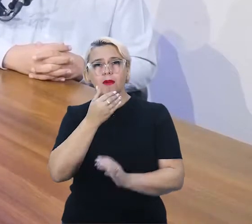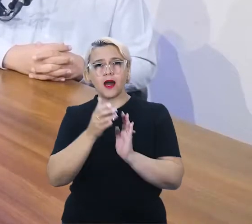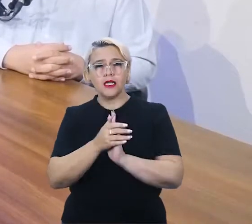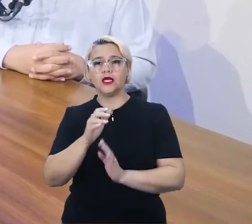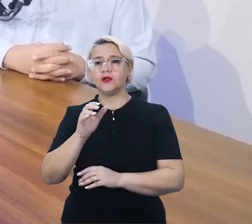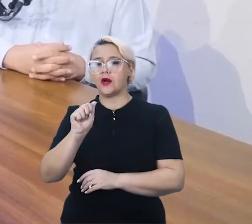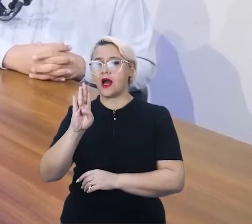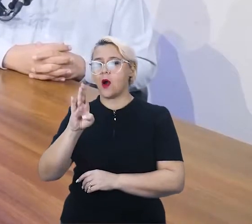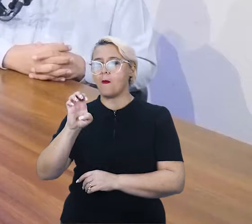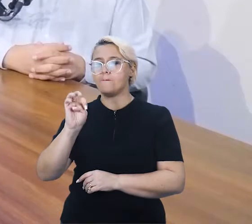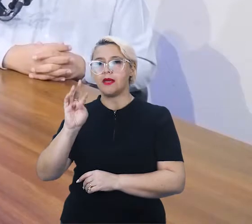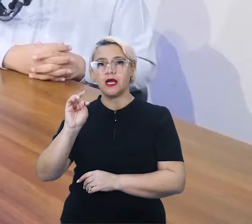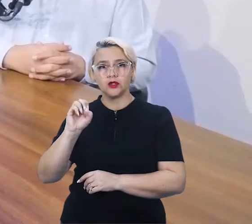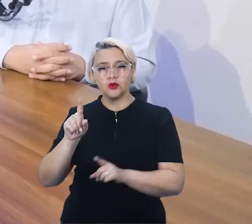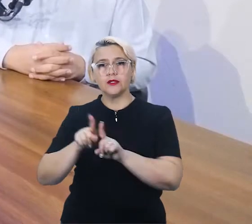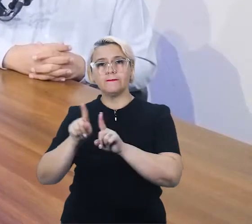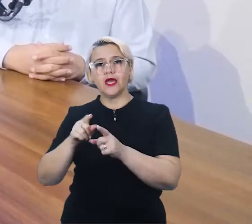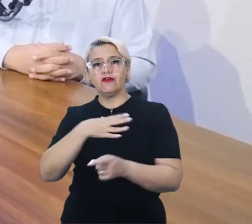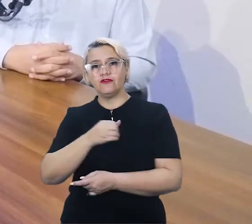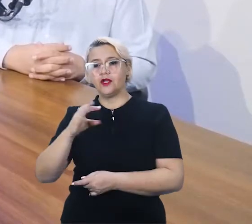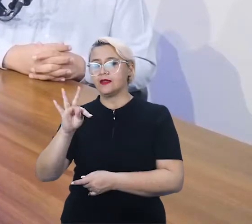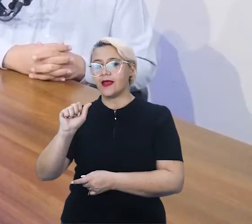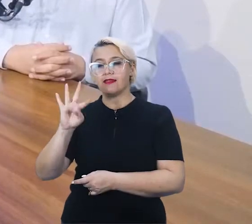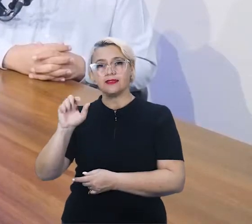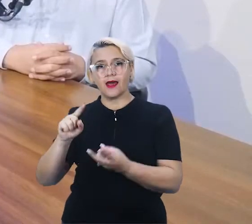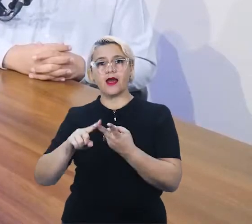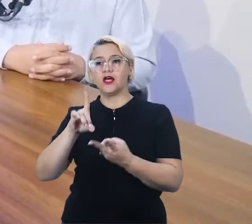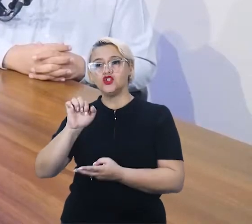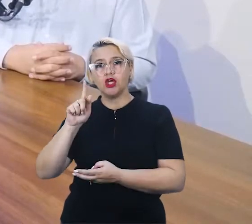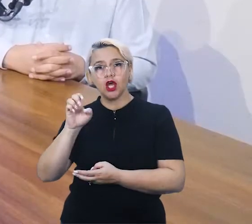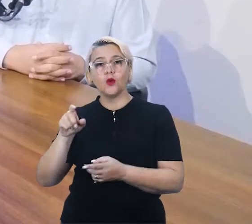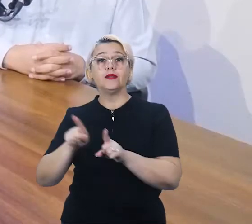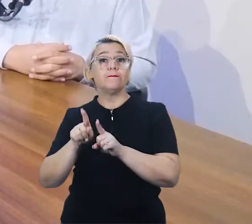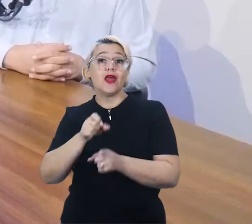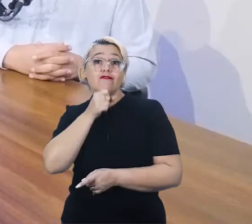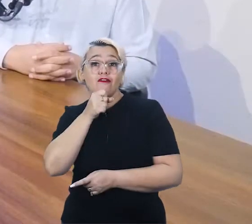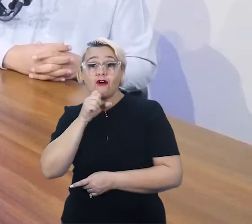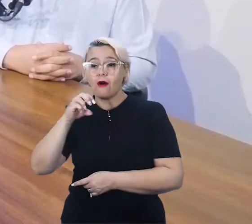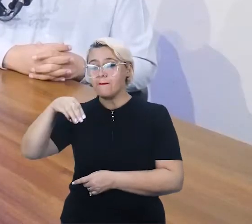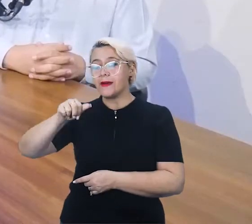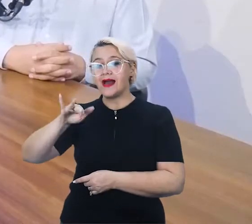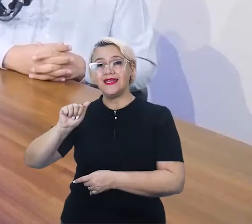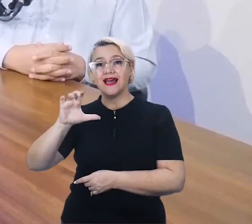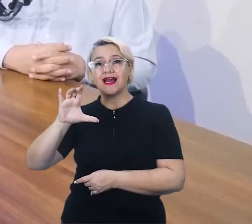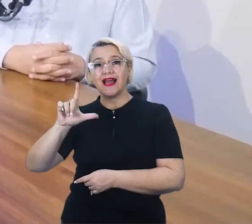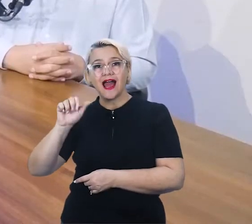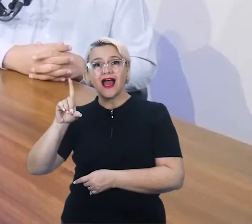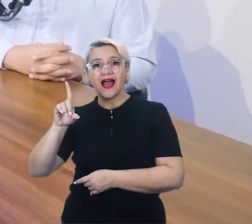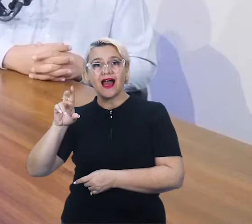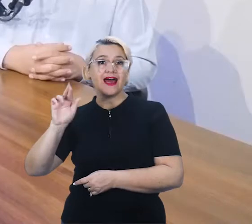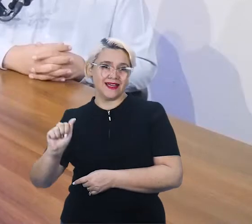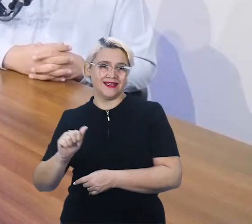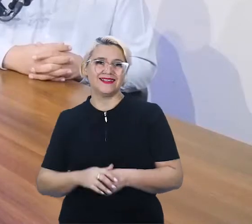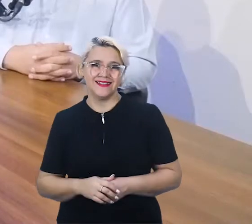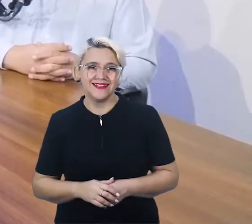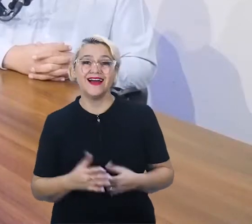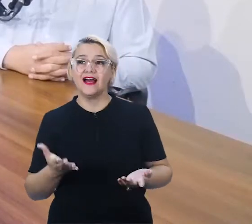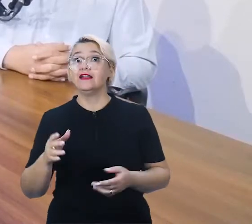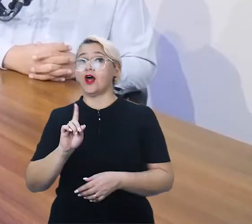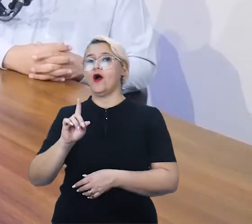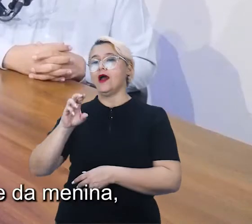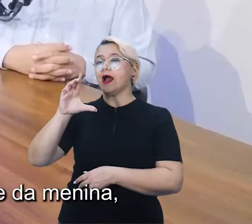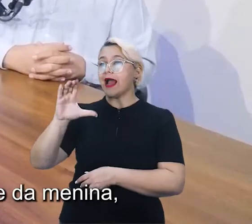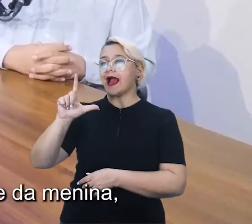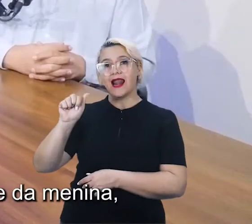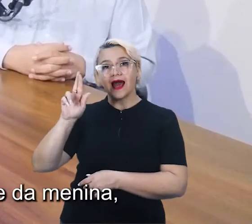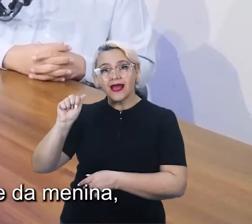da Tatá, do Diego e a vovó da Maria Clara. Olha, Clara gente. Maria, Clara Maria. Clara